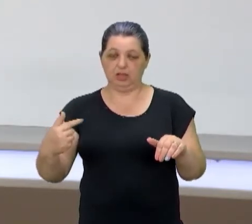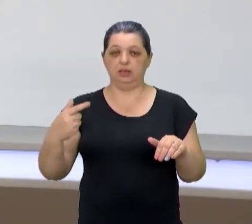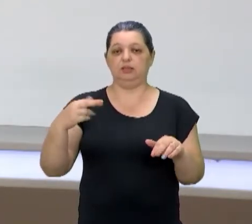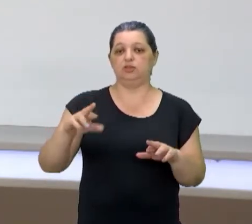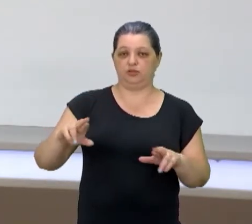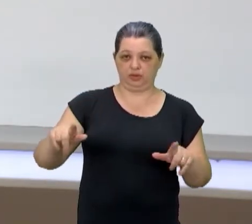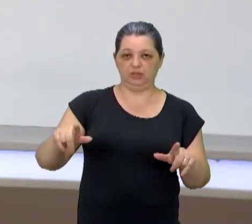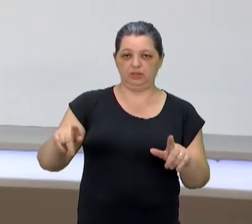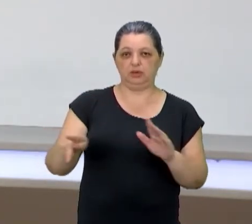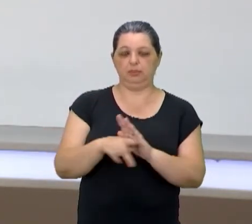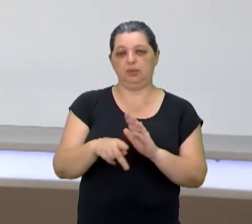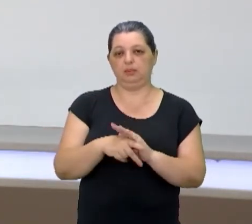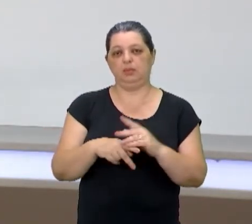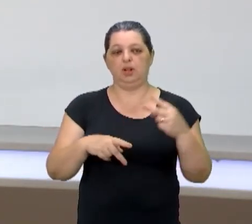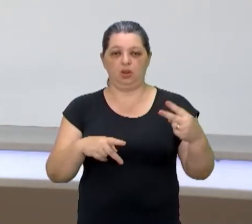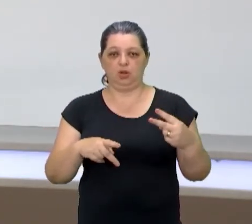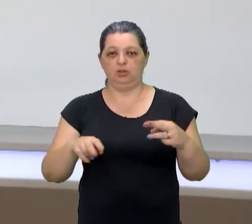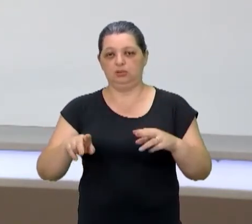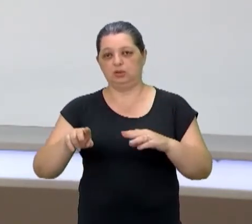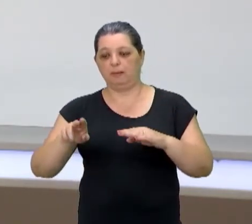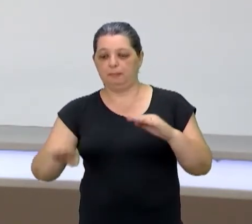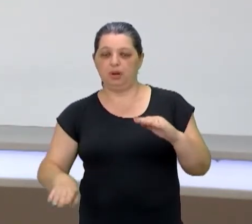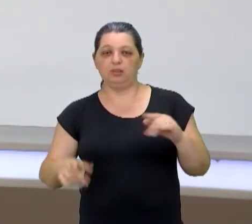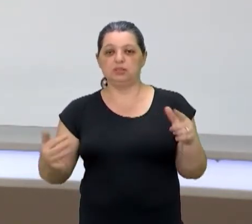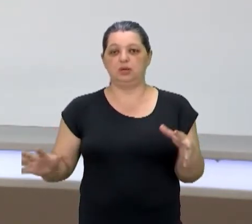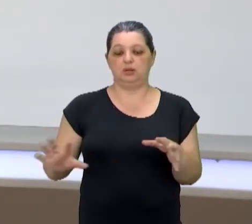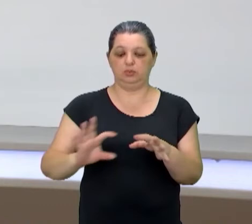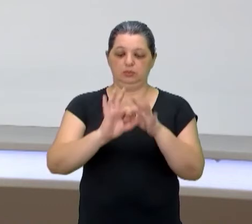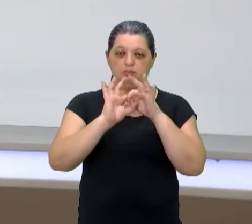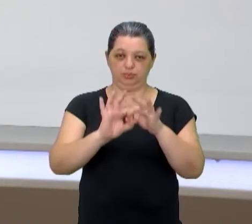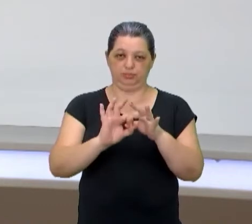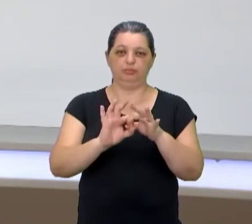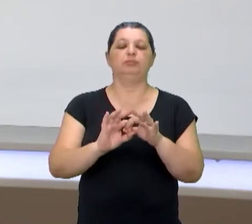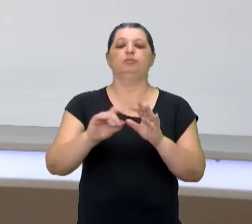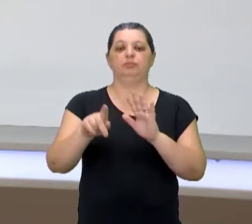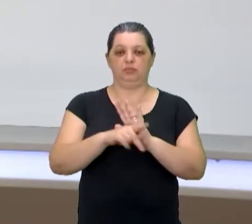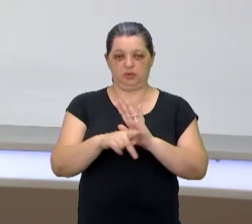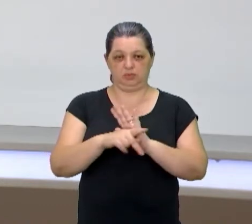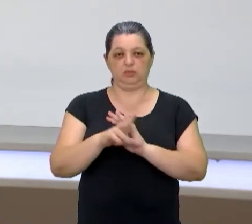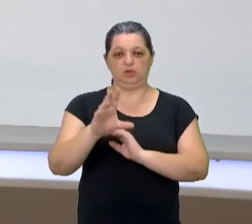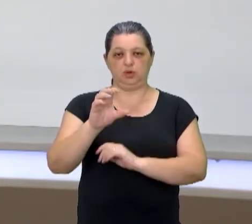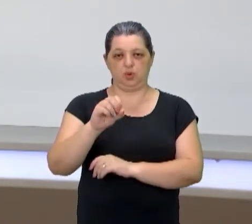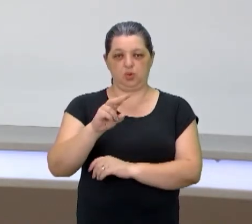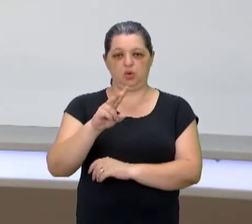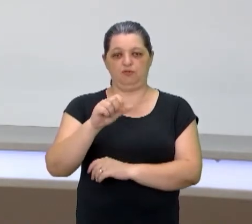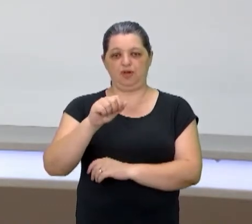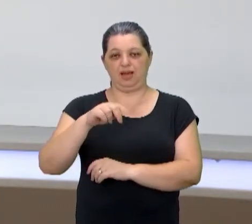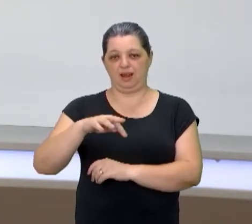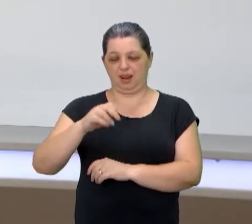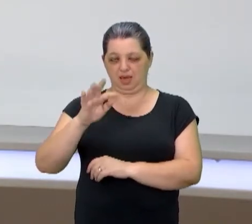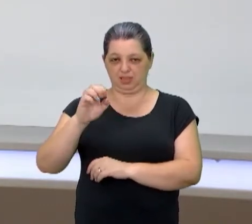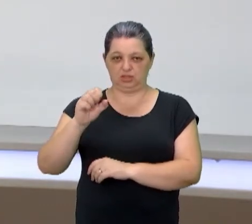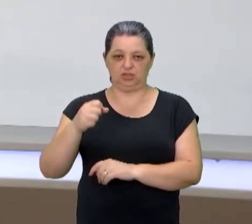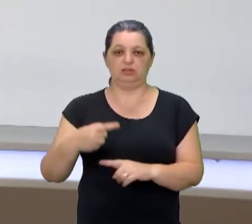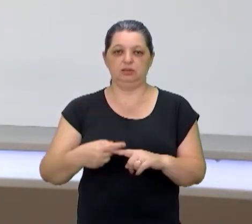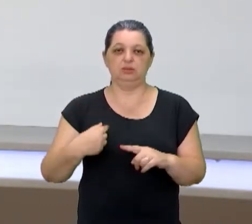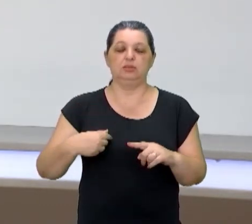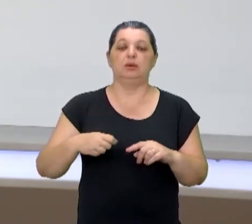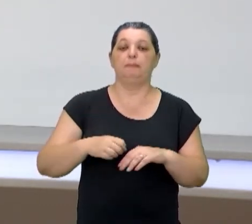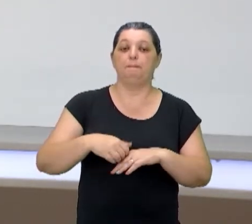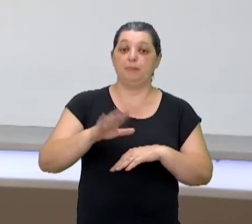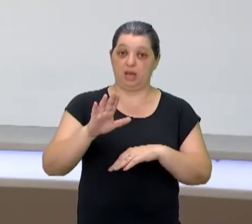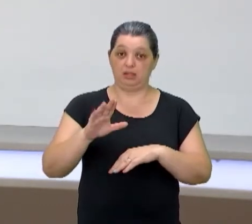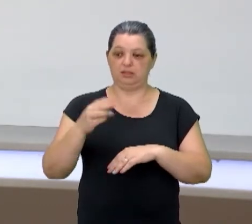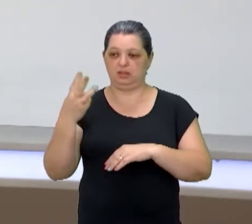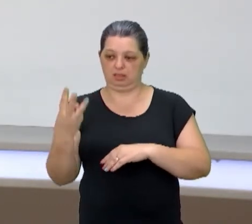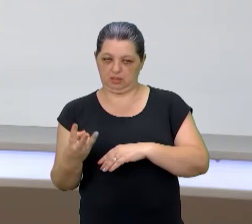está abaixo de 2. Então, se os dois se unirem, dá uma ligação covalente. Se fosse maior que 3, daria uma